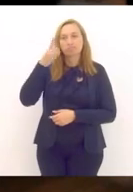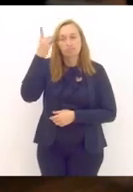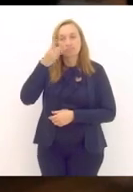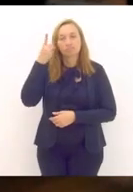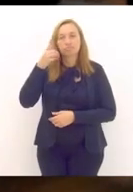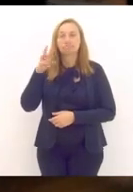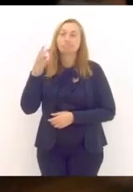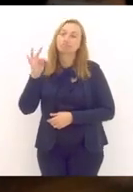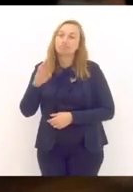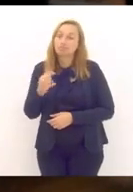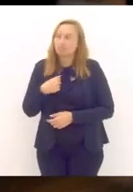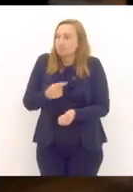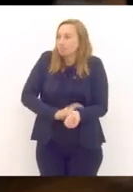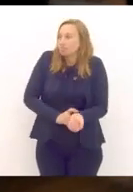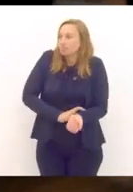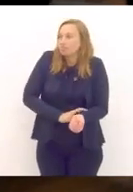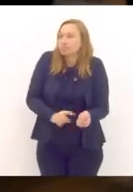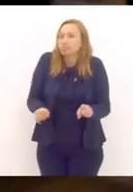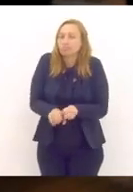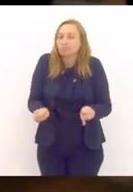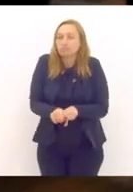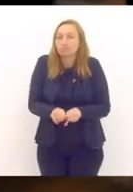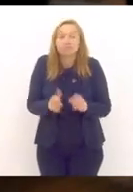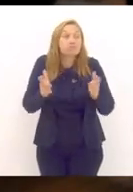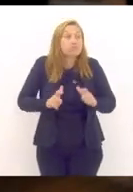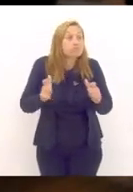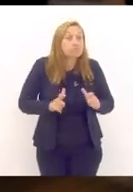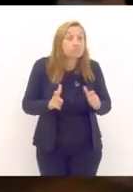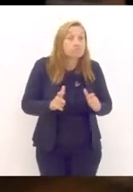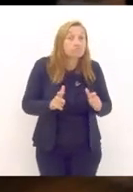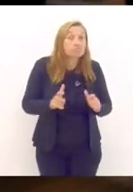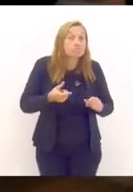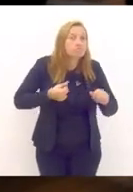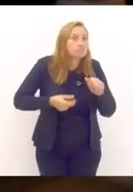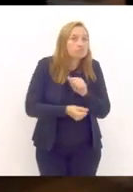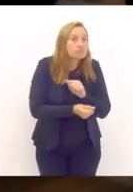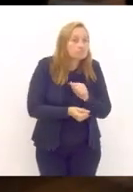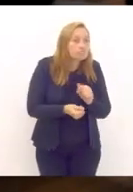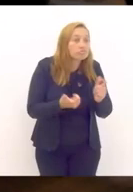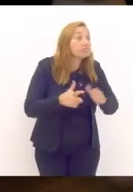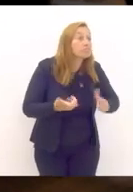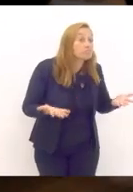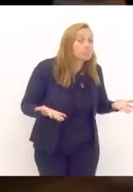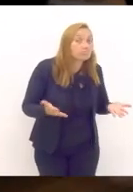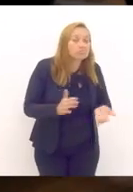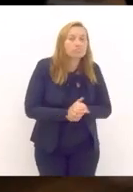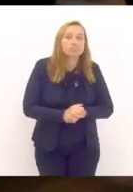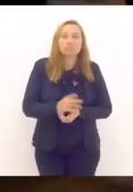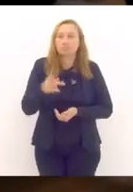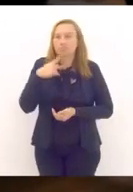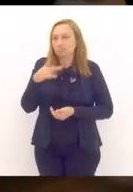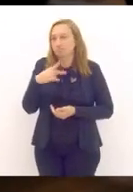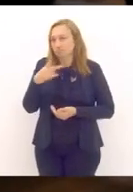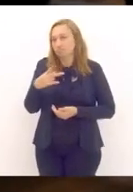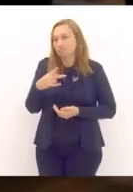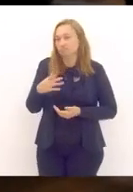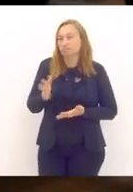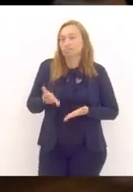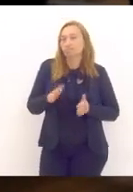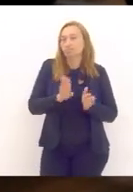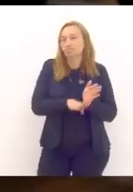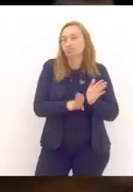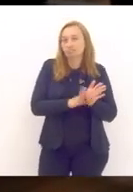fico aflita de ver aonde estão esses investimentos, né, porque nós estamos falando aqui propriamente de